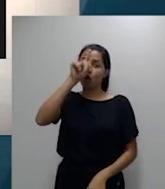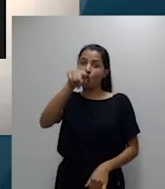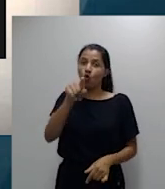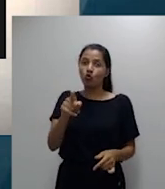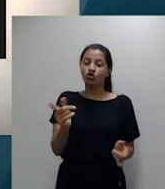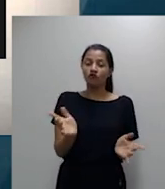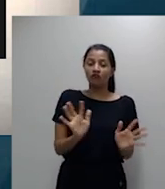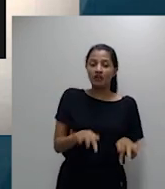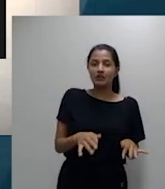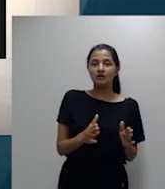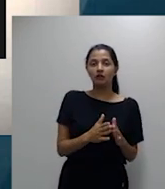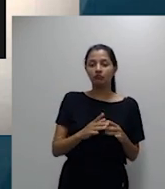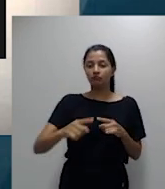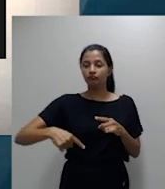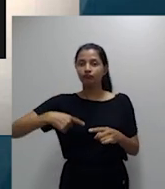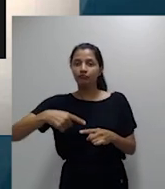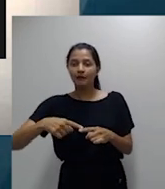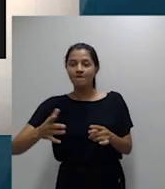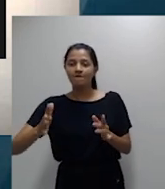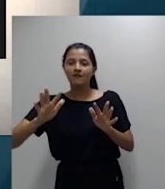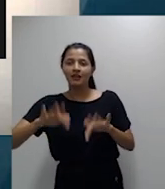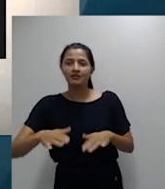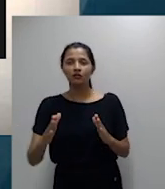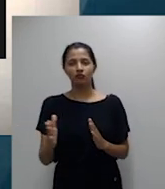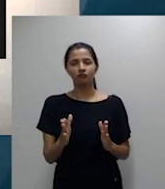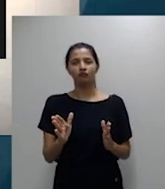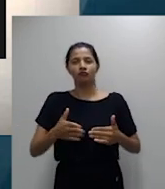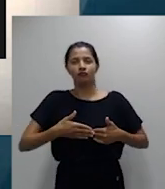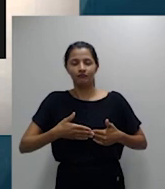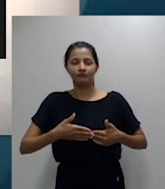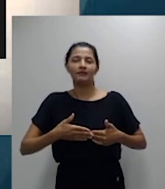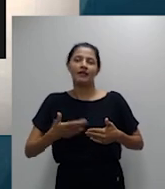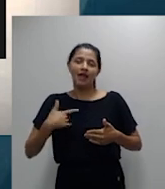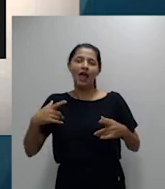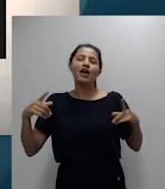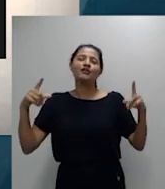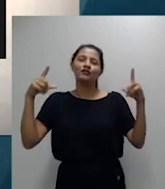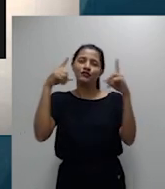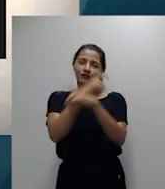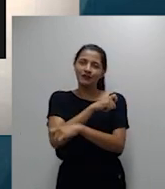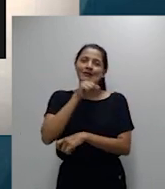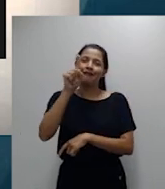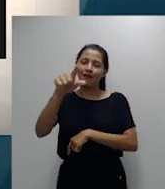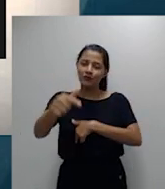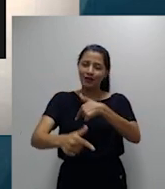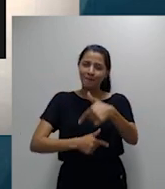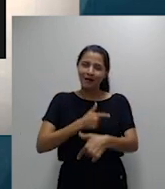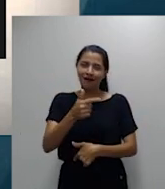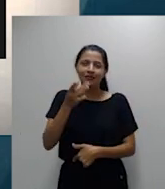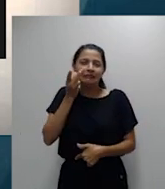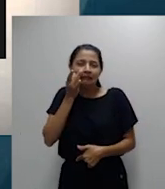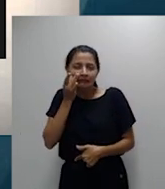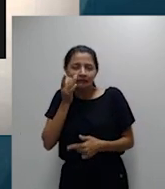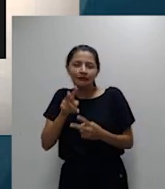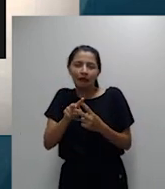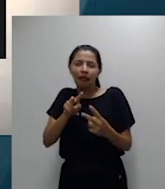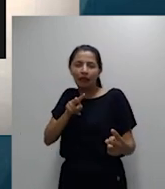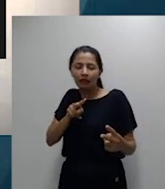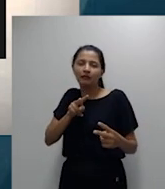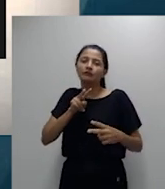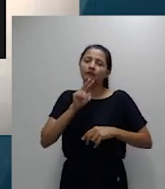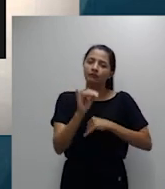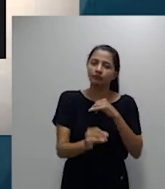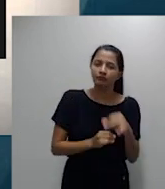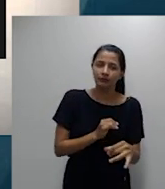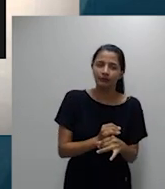ciclo não é um ciclo poder mais difícil no que respeita ao trabalho virtual essas sessões serem todas